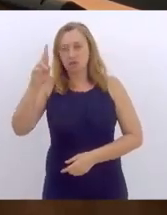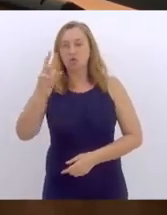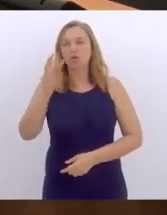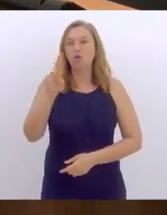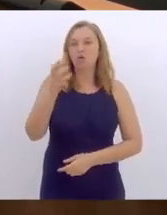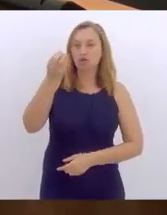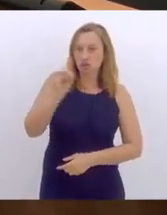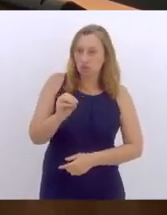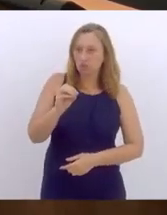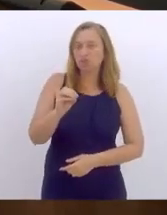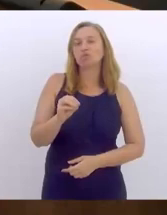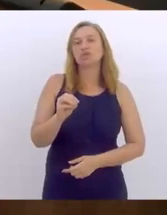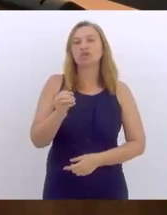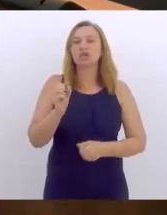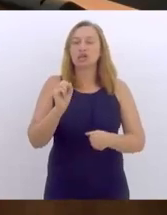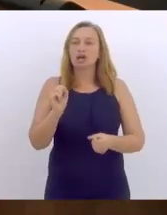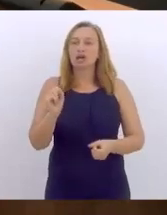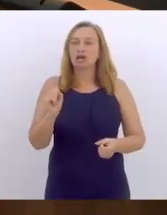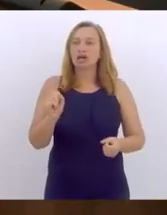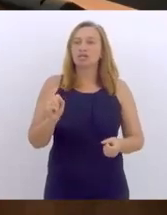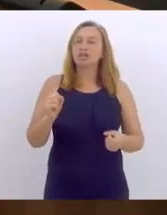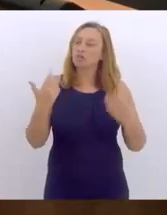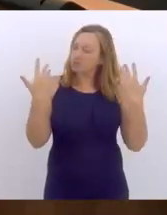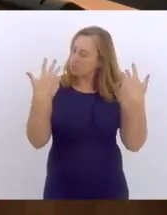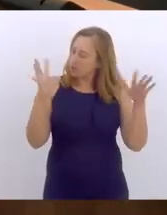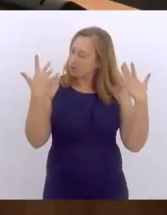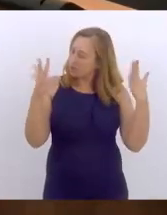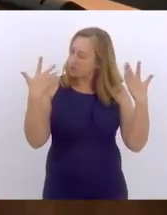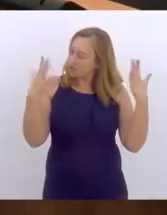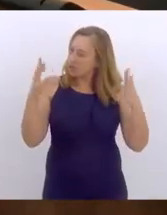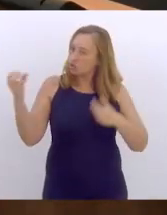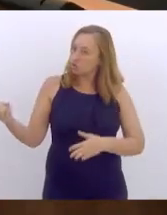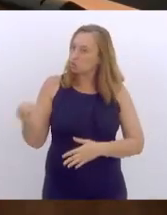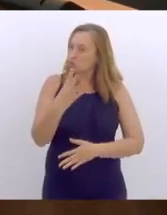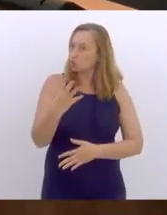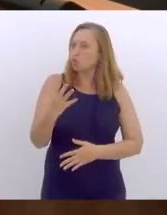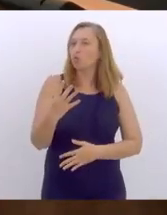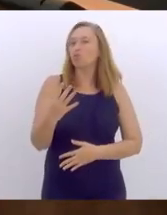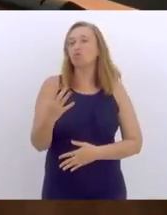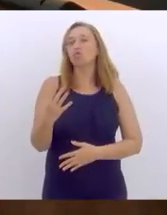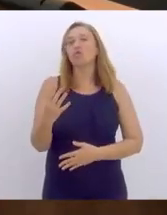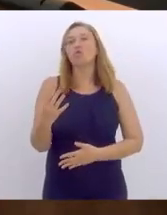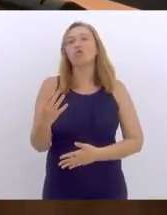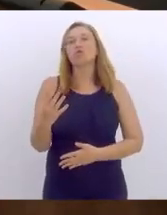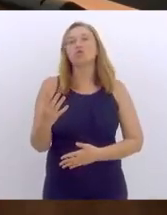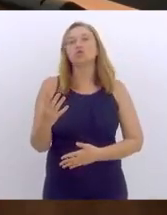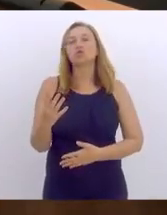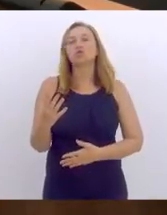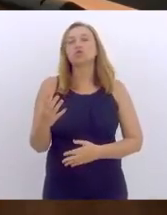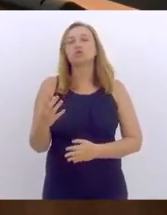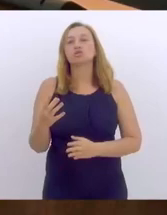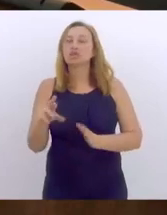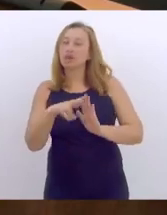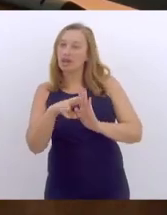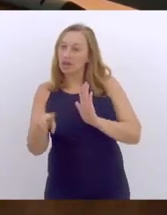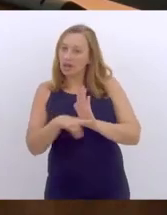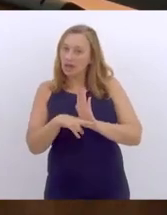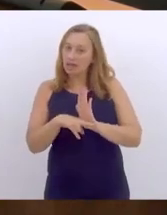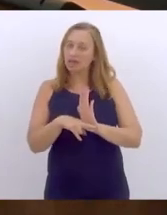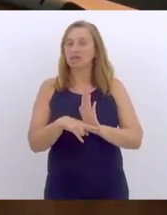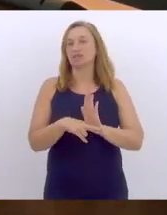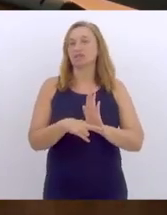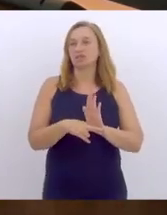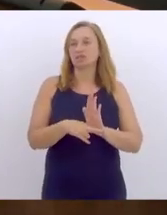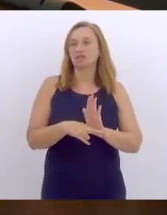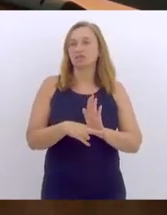Rodrigo Terra. Espero que possa ser celebrado um novo termo de condutas que garanta aí